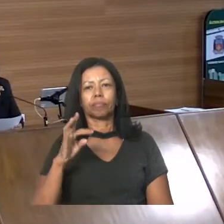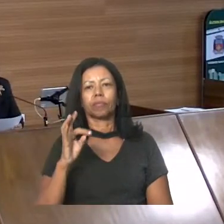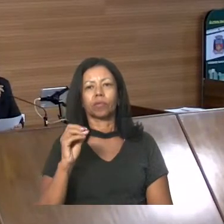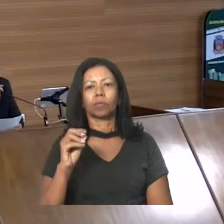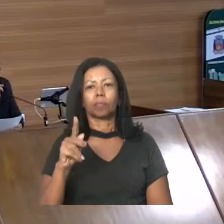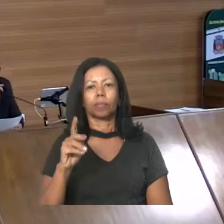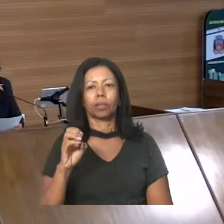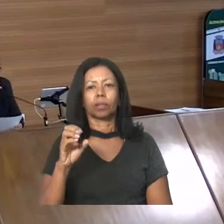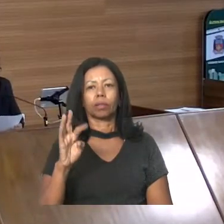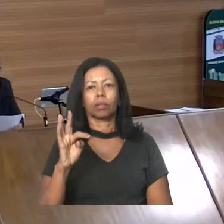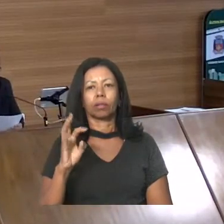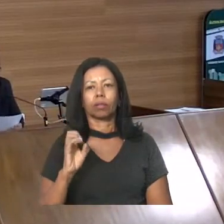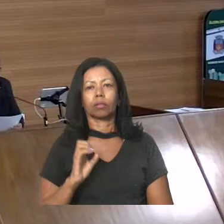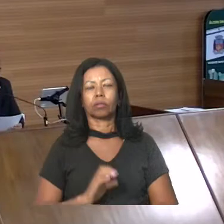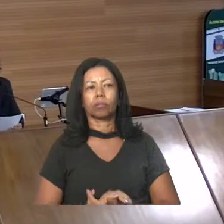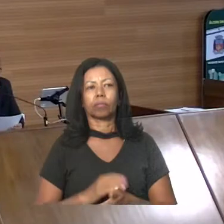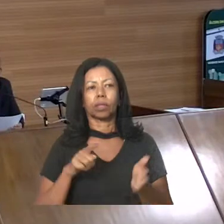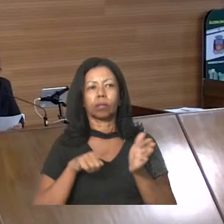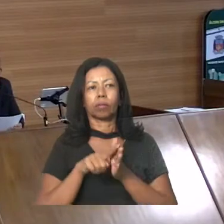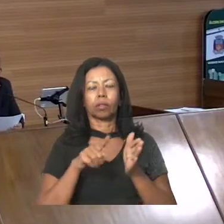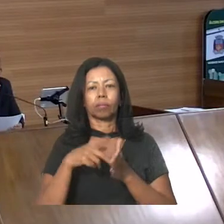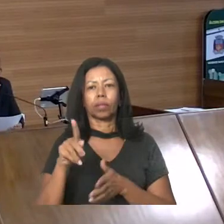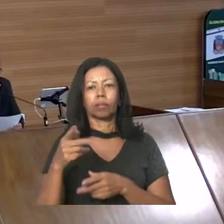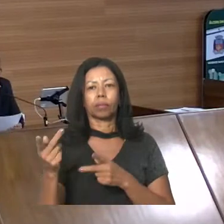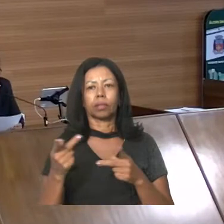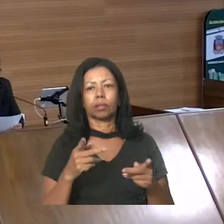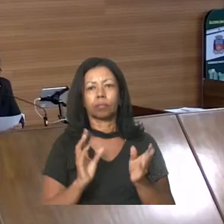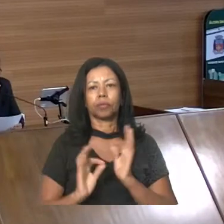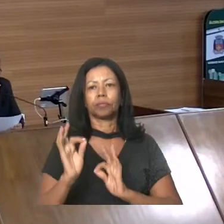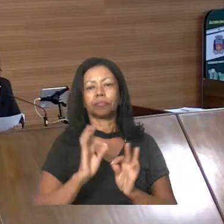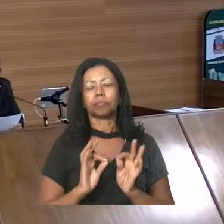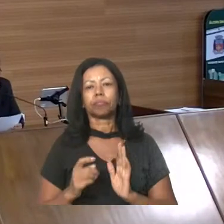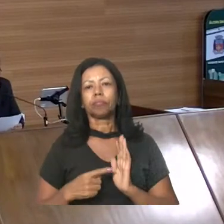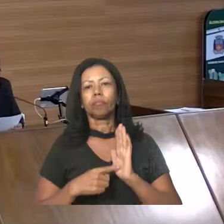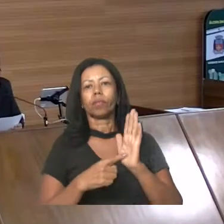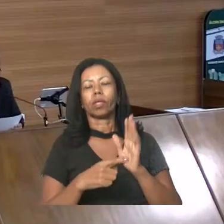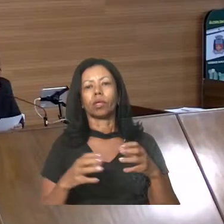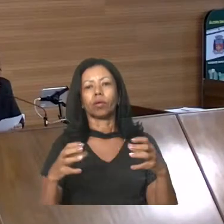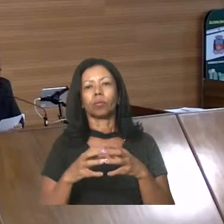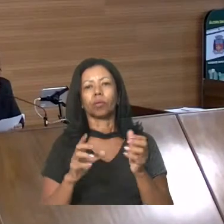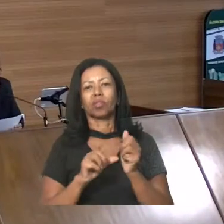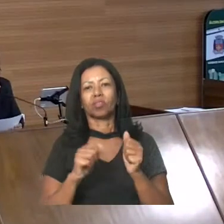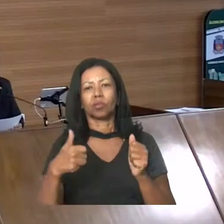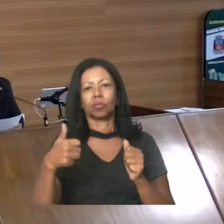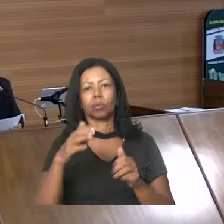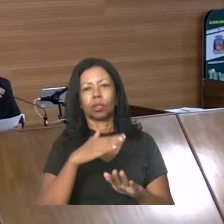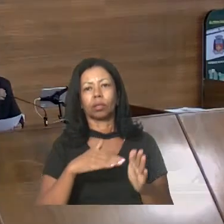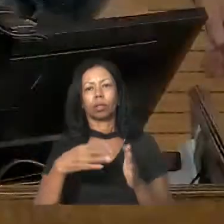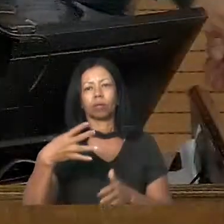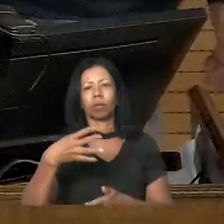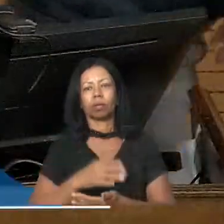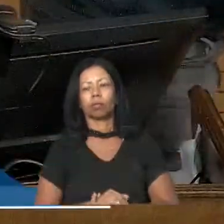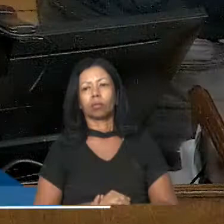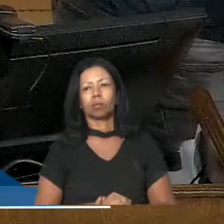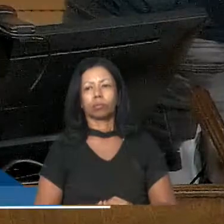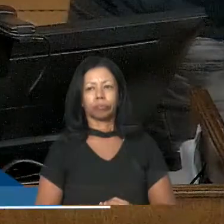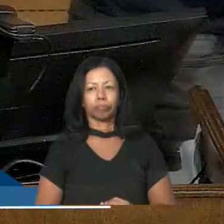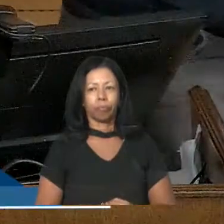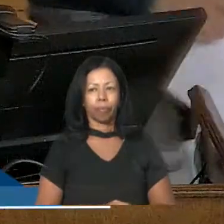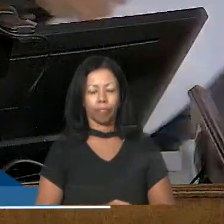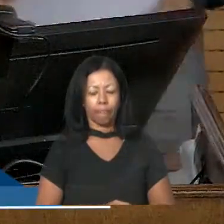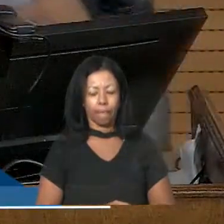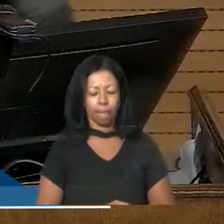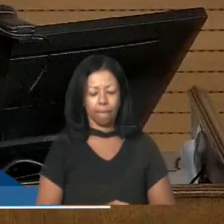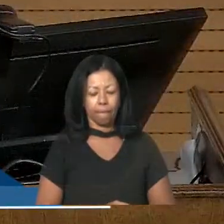Topete. Gostaria que Vossa Excelência consultasse o plenário para que o presente projeto fosse apreciado em grupo do artigo 1º ao 4º. Submeto ao plenário